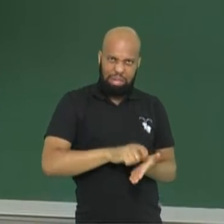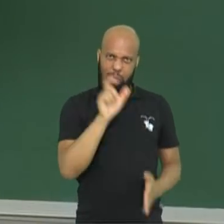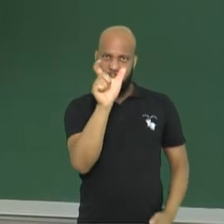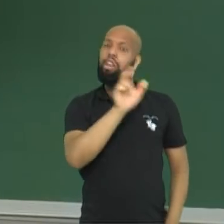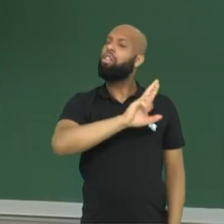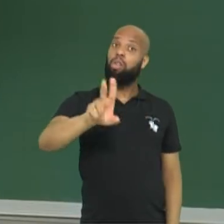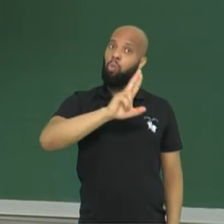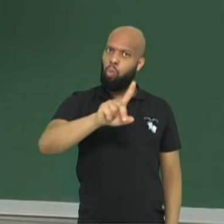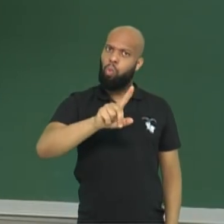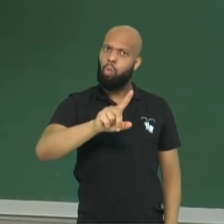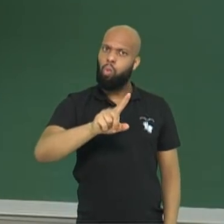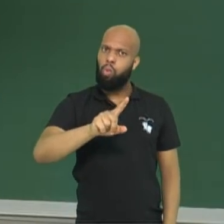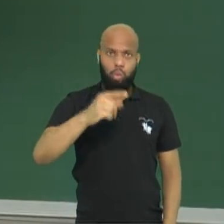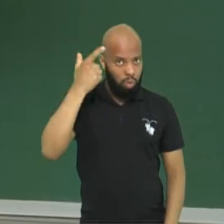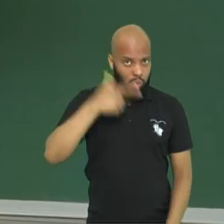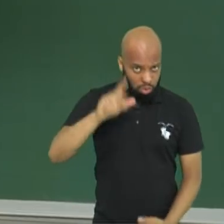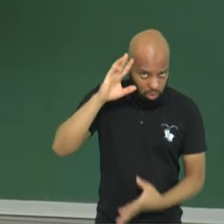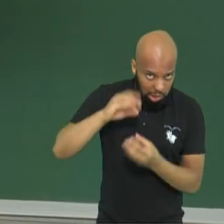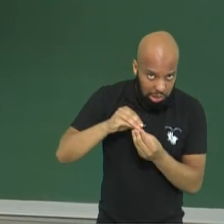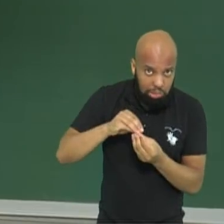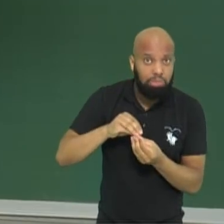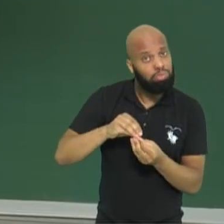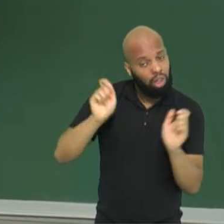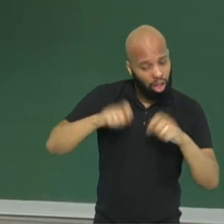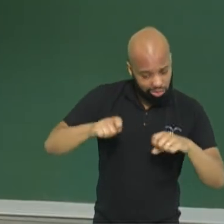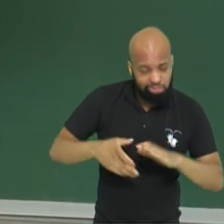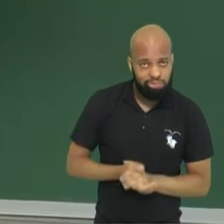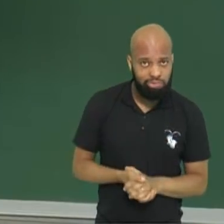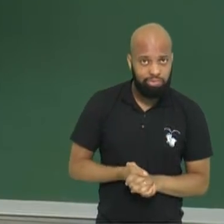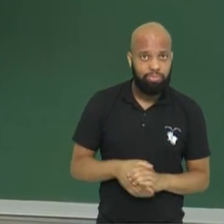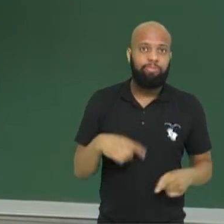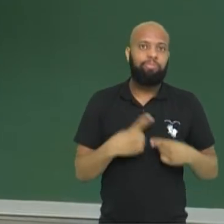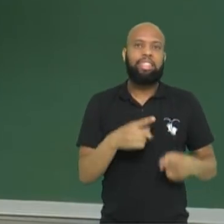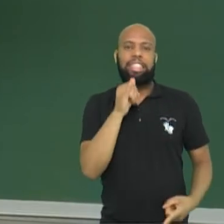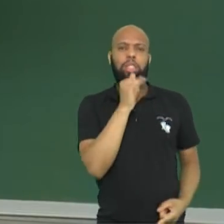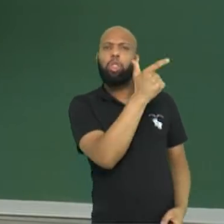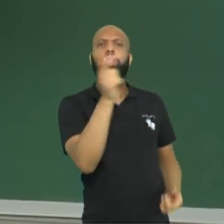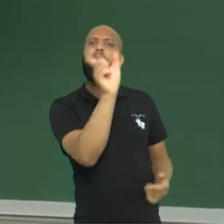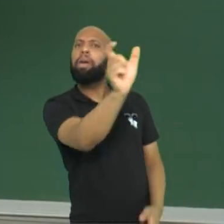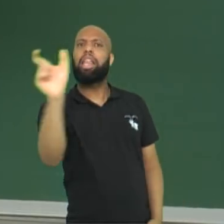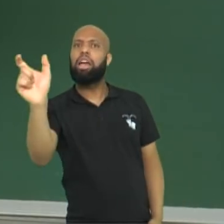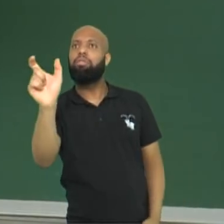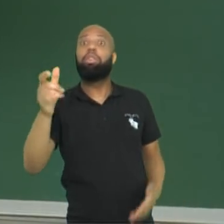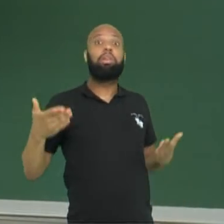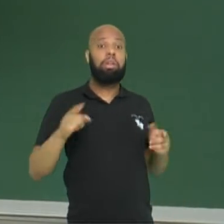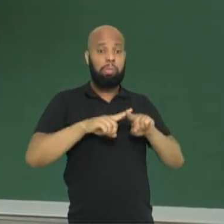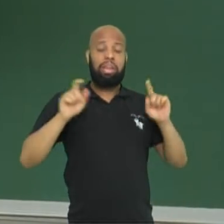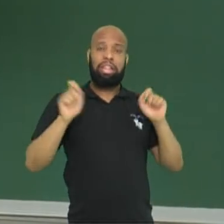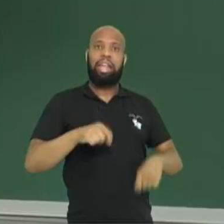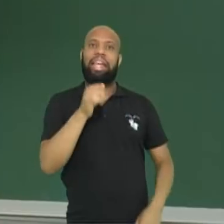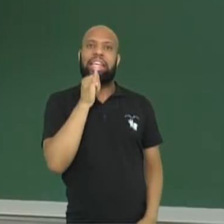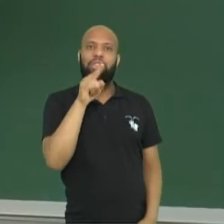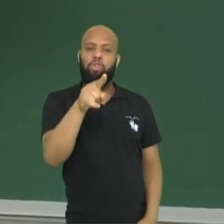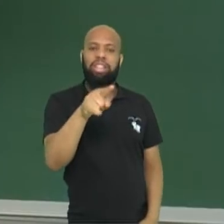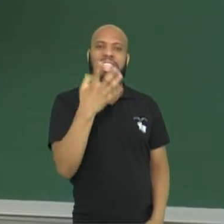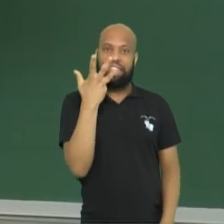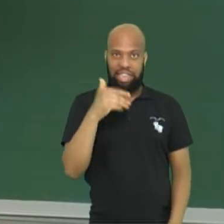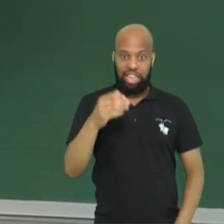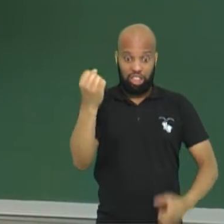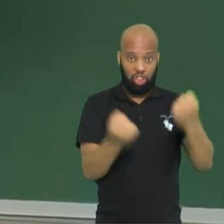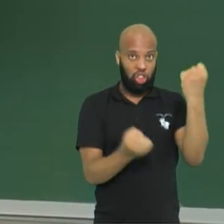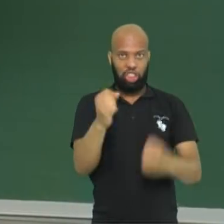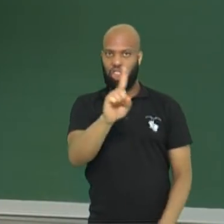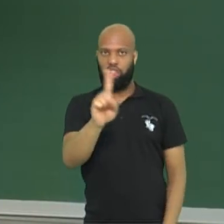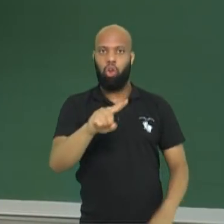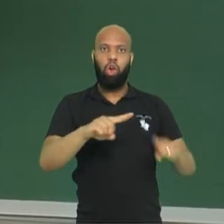de compreender essas informações, pessoal? Não, né? Mesmo que vocês sejam crianças, não dirijam, muitas placas,